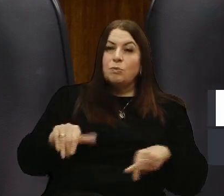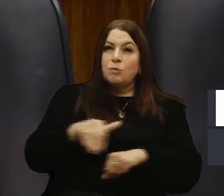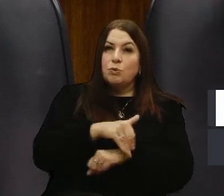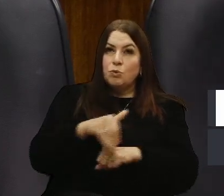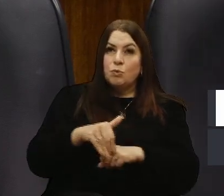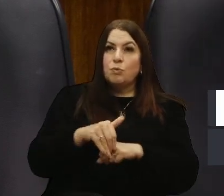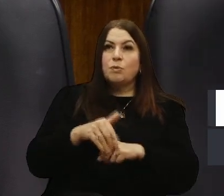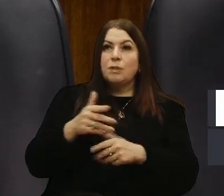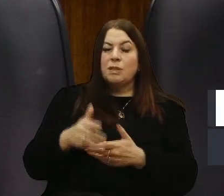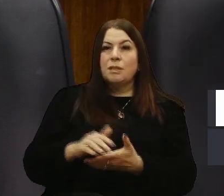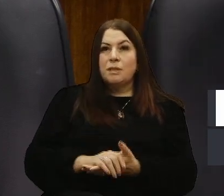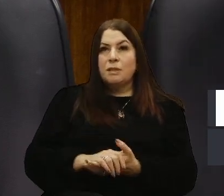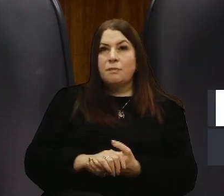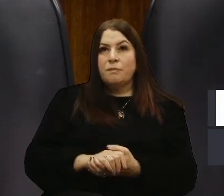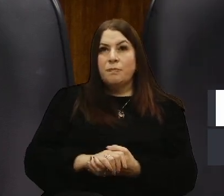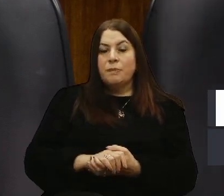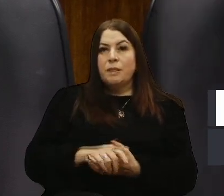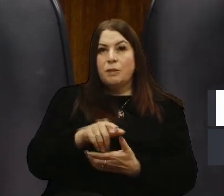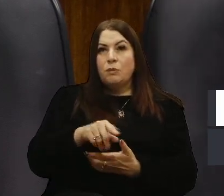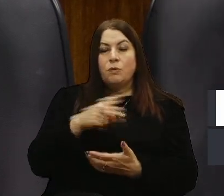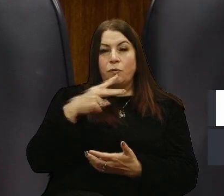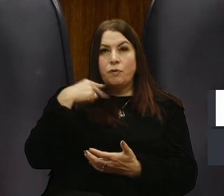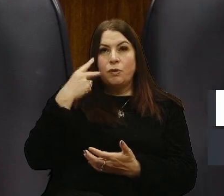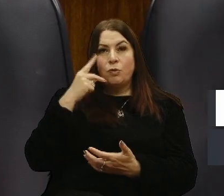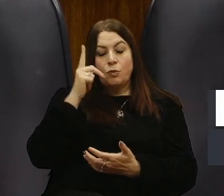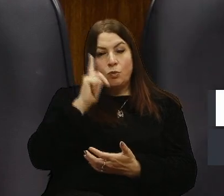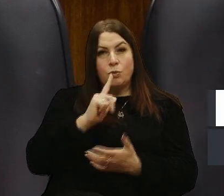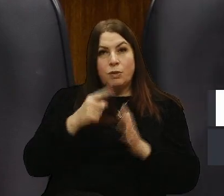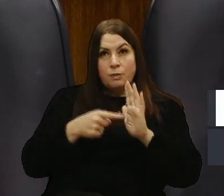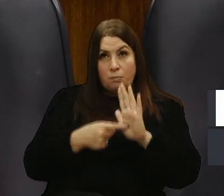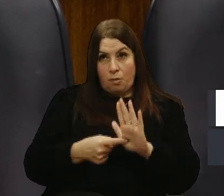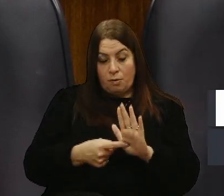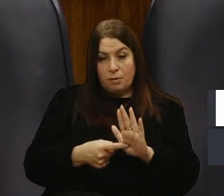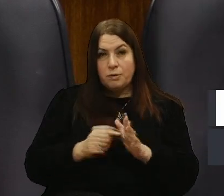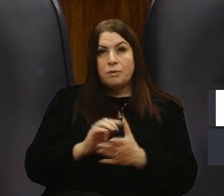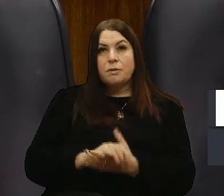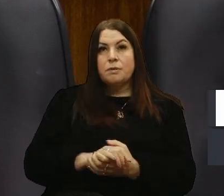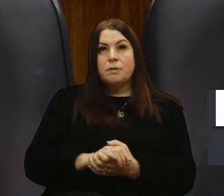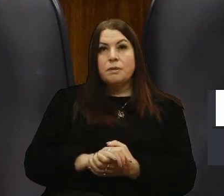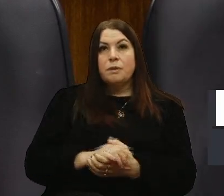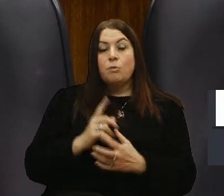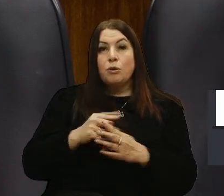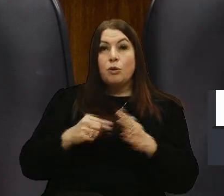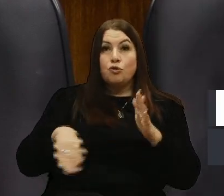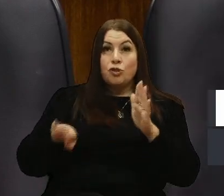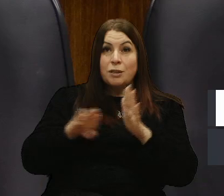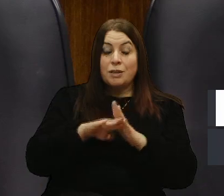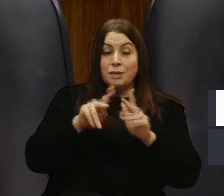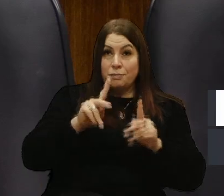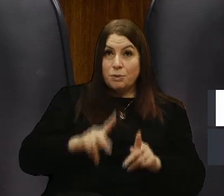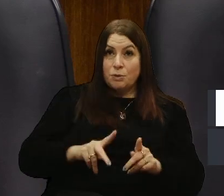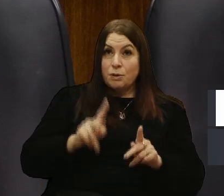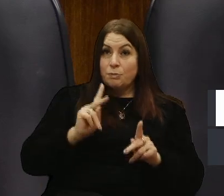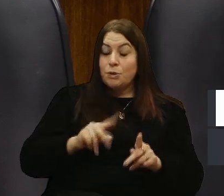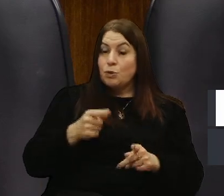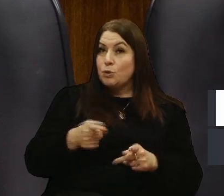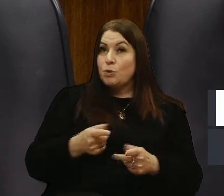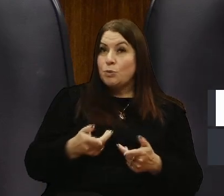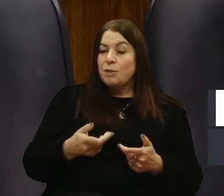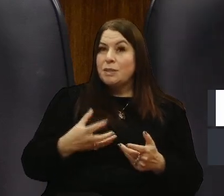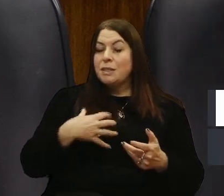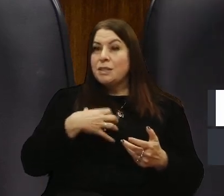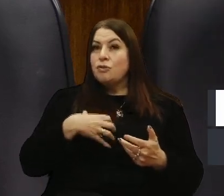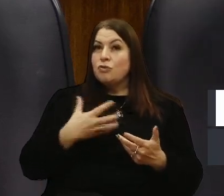e me compadeço muito ao que o vereador Lucas traz, porque ao chegar nessas pessoas, essas pessoas elas